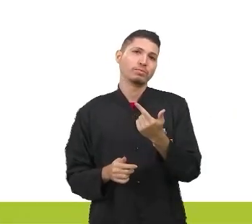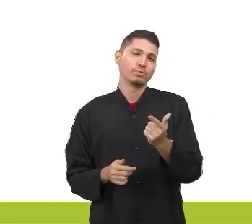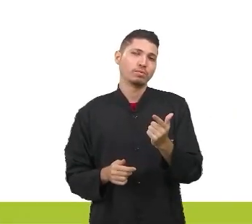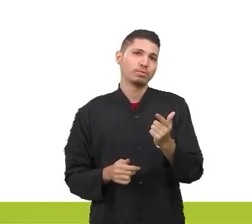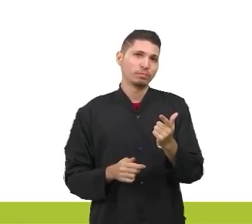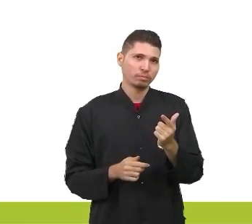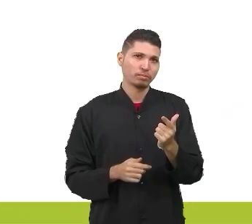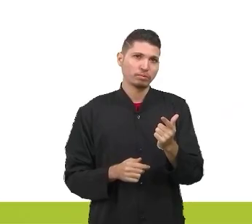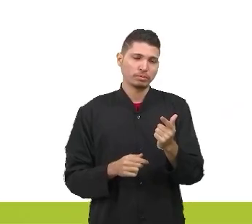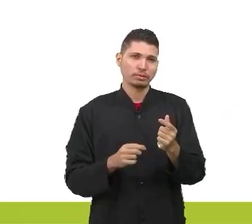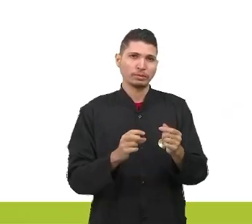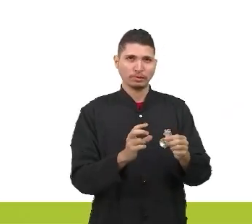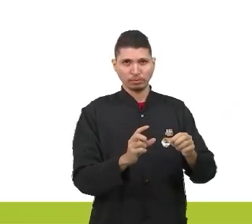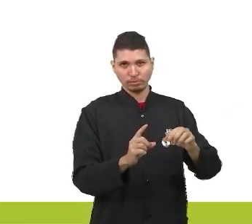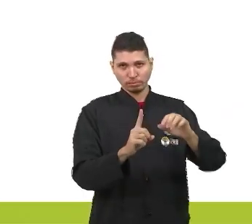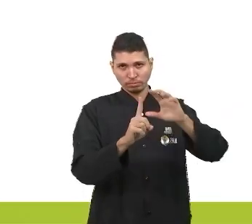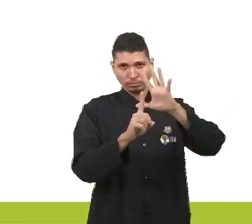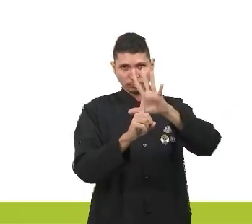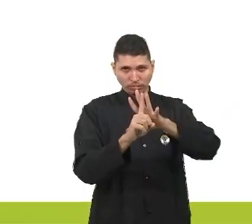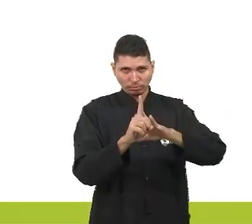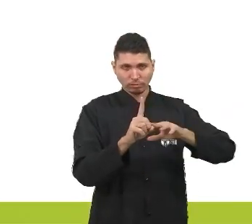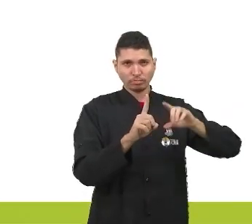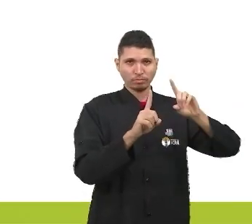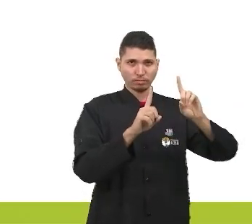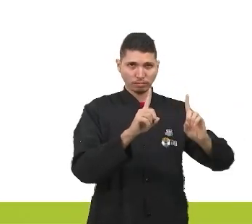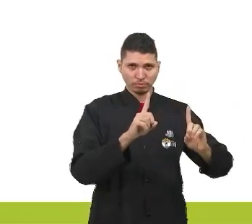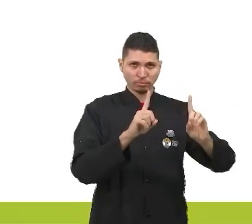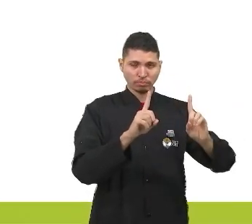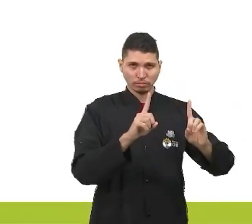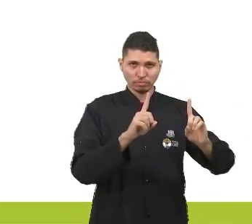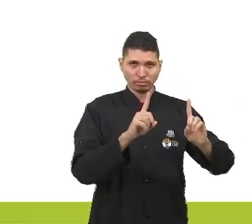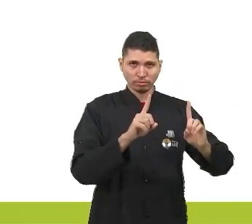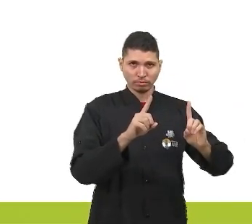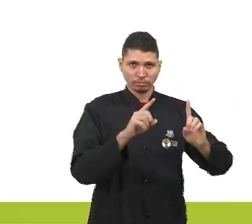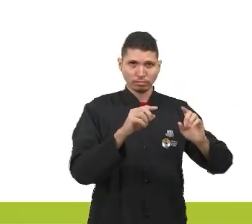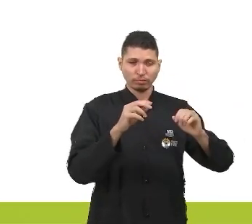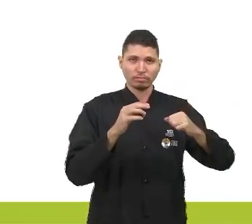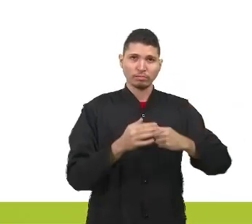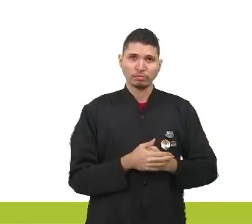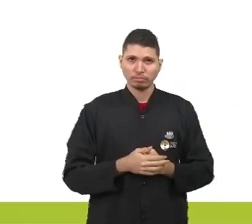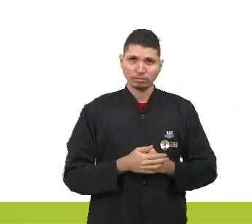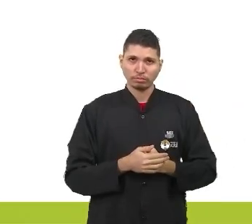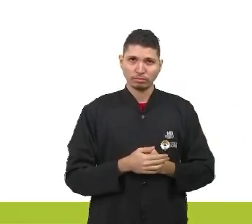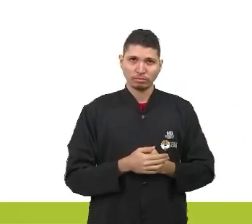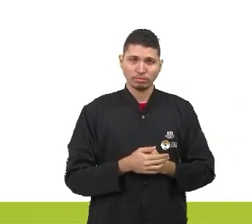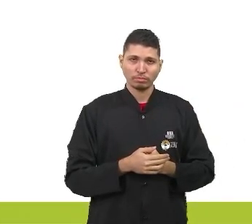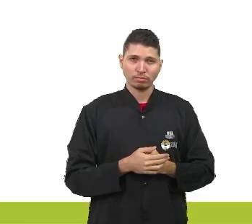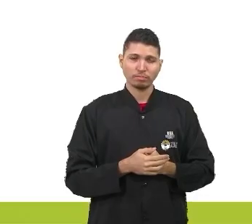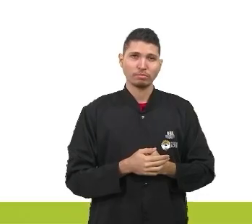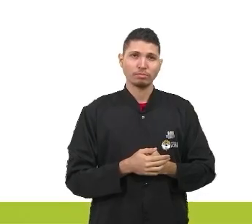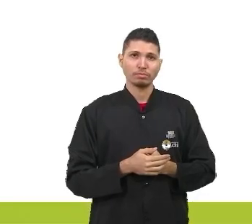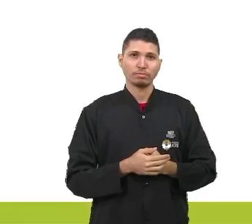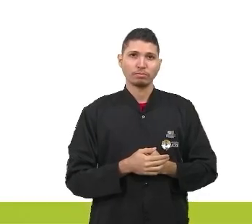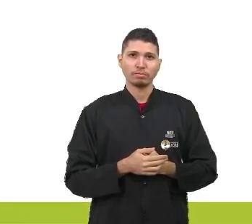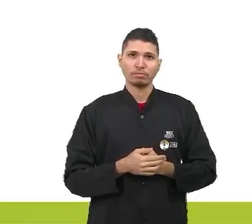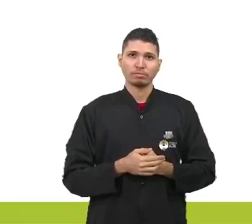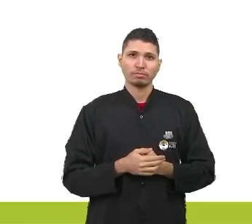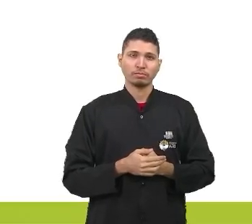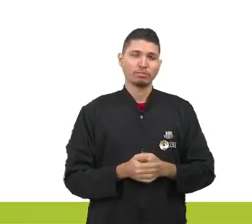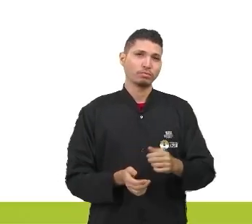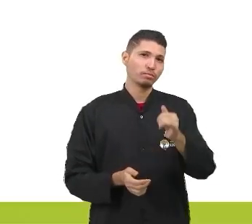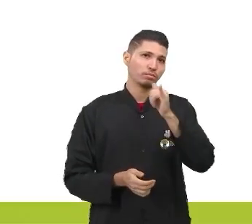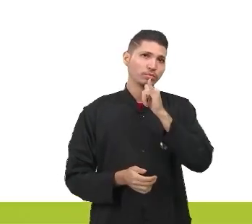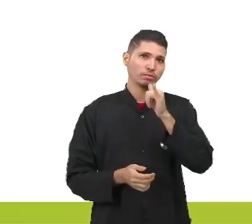nós mais conhecemos é a clonagem reprodutiva. Como assim a que mais conhecemos? A ovelha